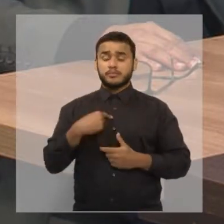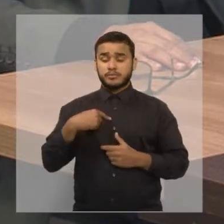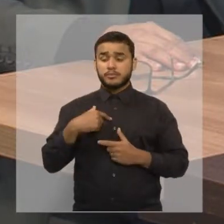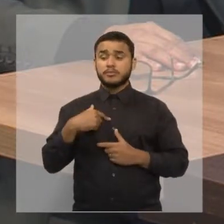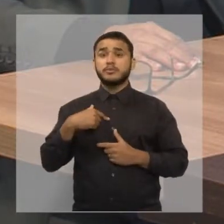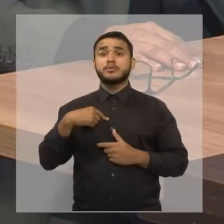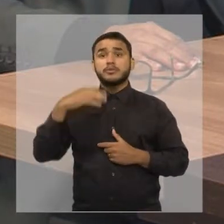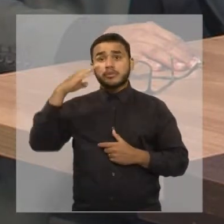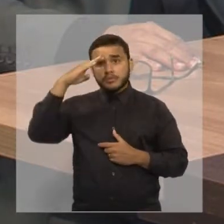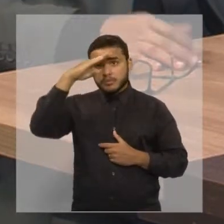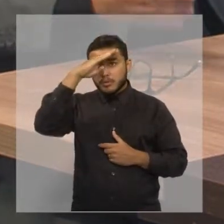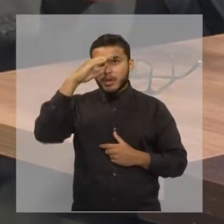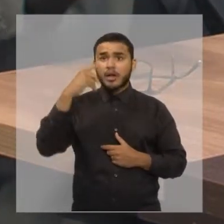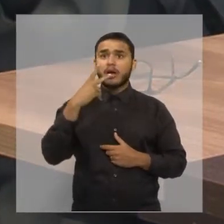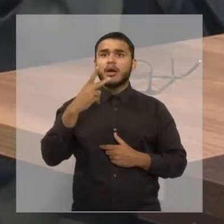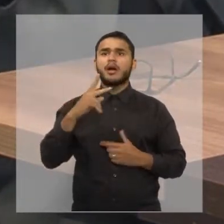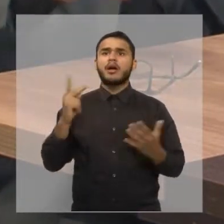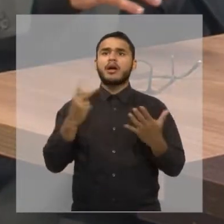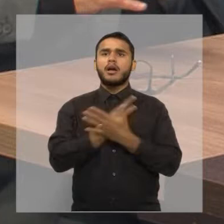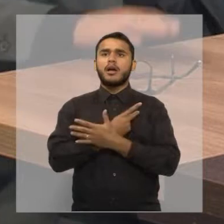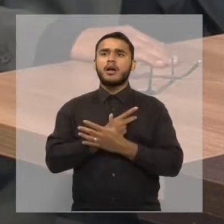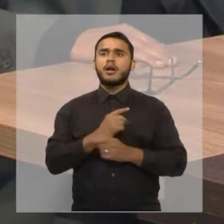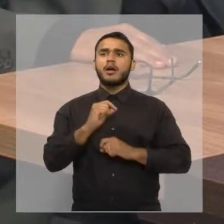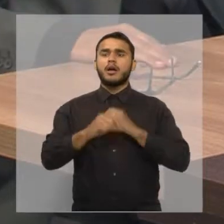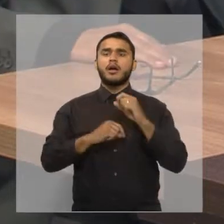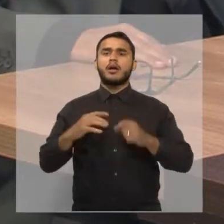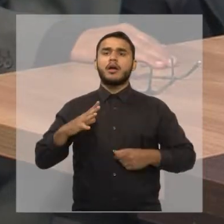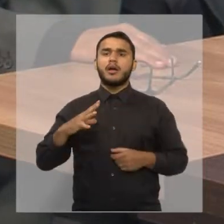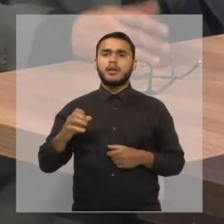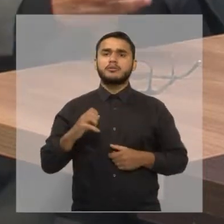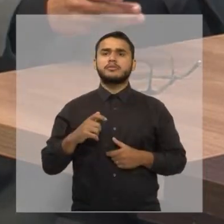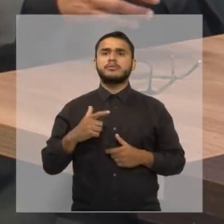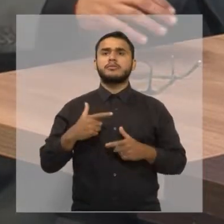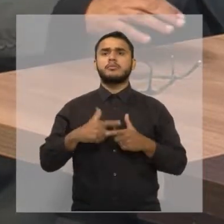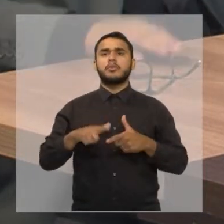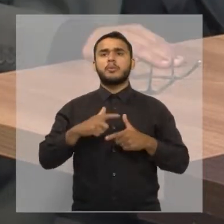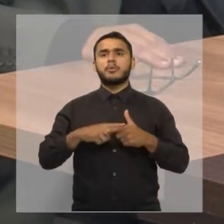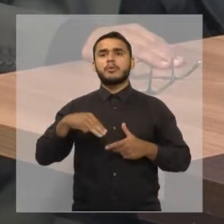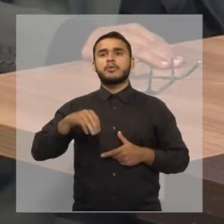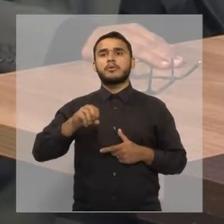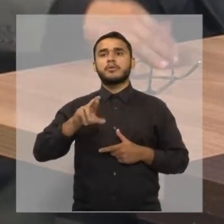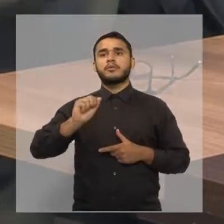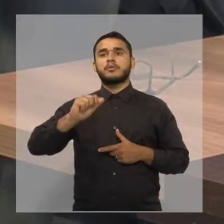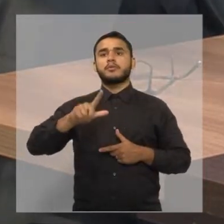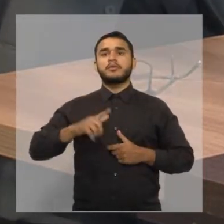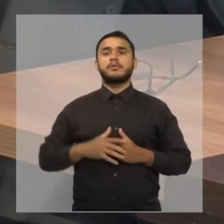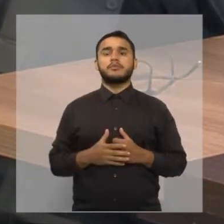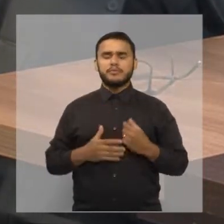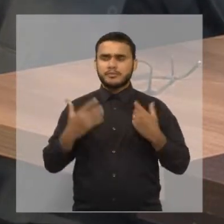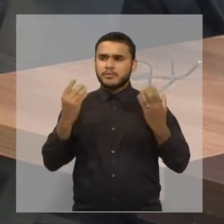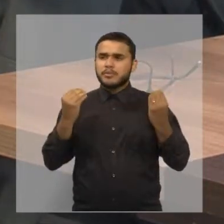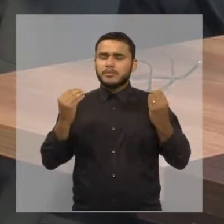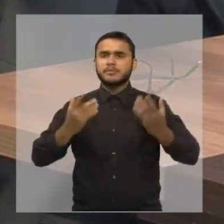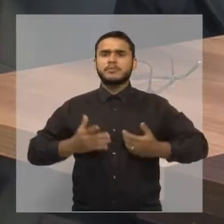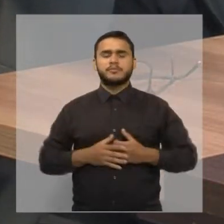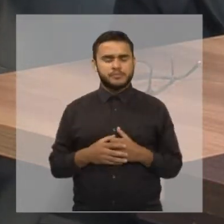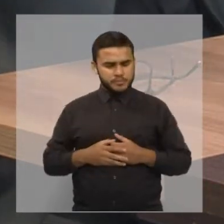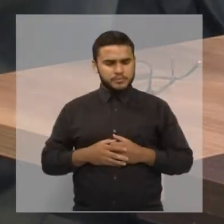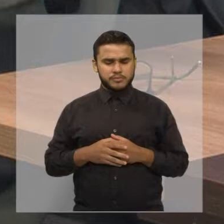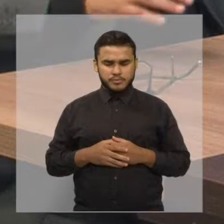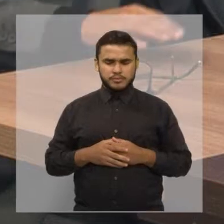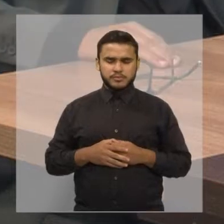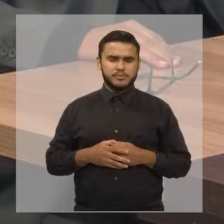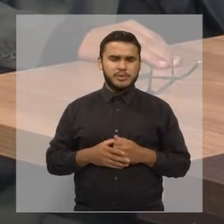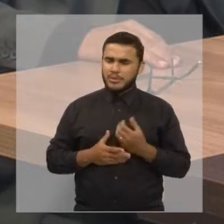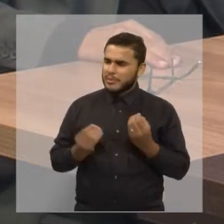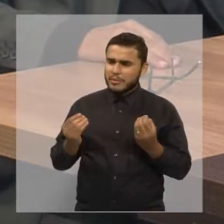câncer moral, um câncer ético. Câncer moral, um câncer ético. Político que esse país tinha. Moral e ético, rapaz. Agora, Alguém que está, inclusive, com essas falas